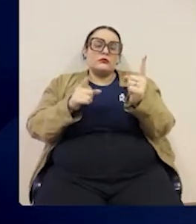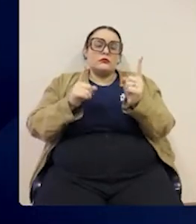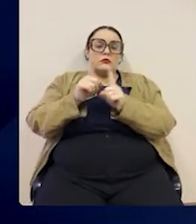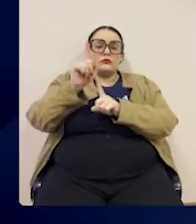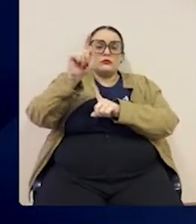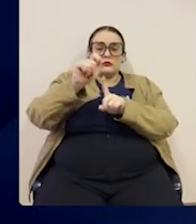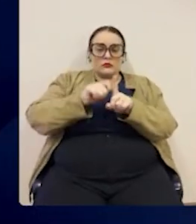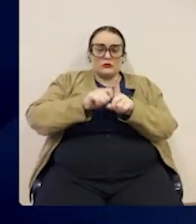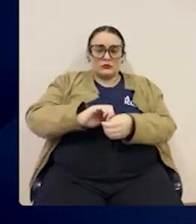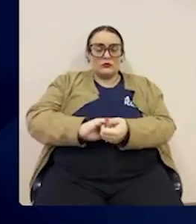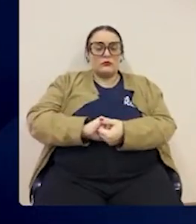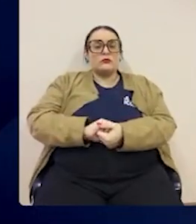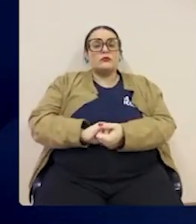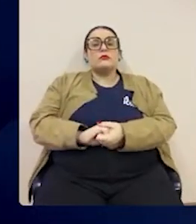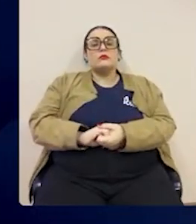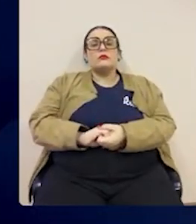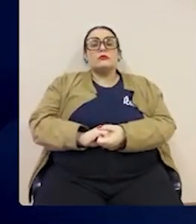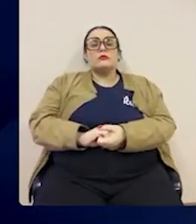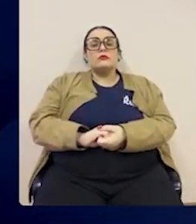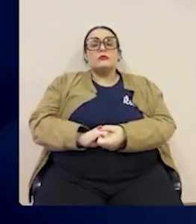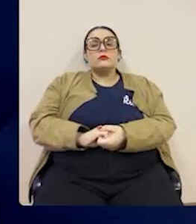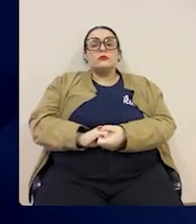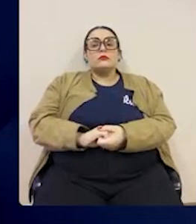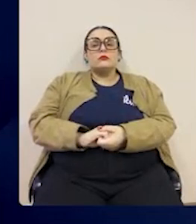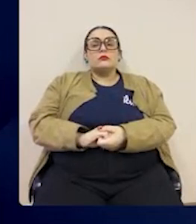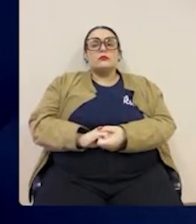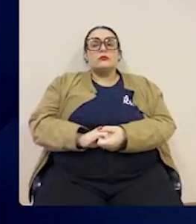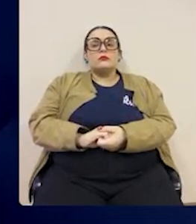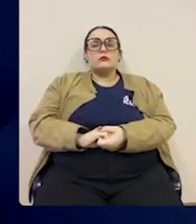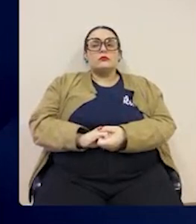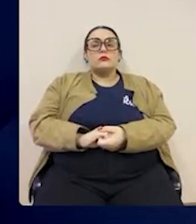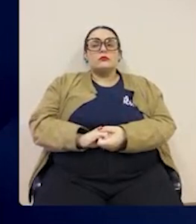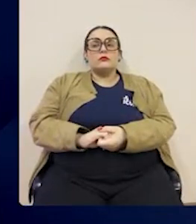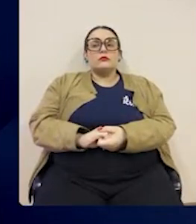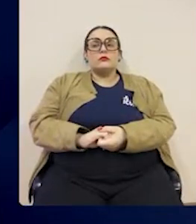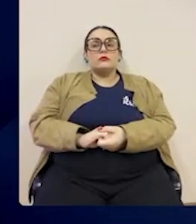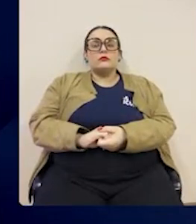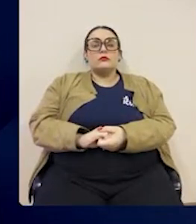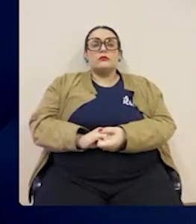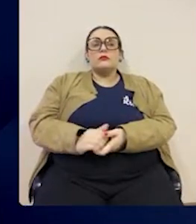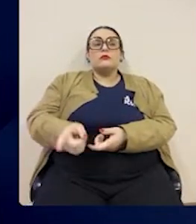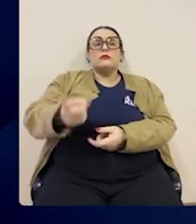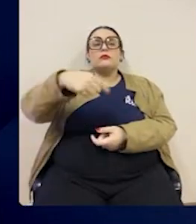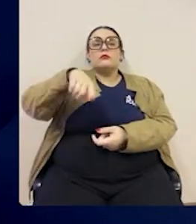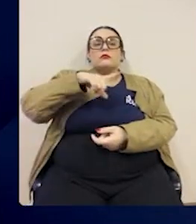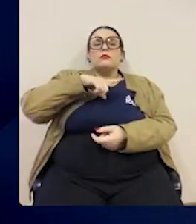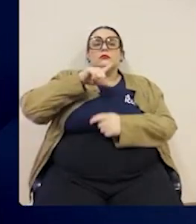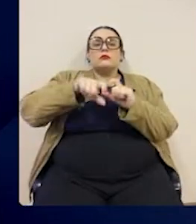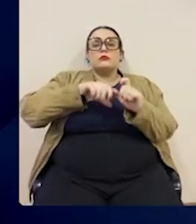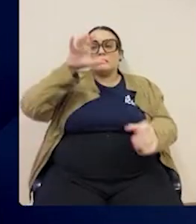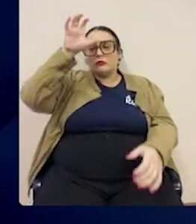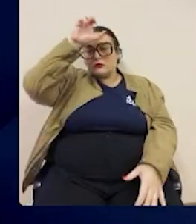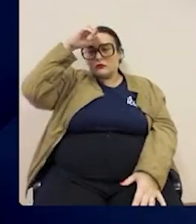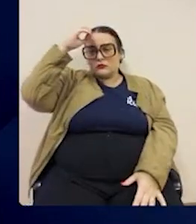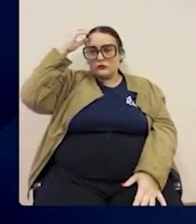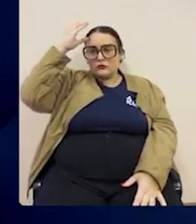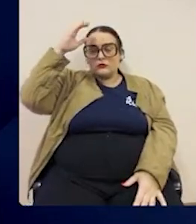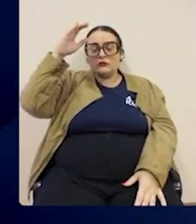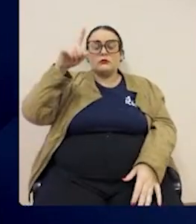mês, né? Então, assim, o que eles trazem, o que fica de aprendizado, né? A forma como